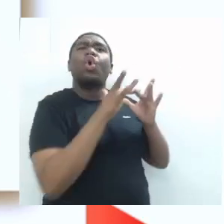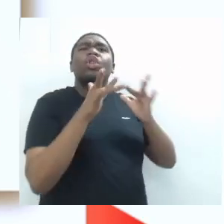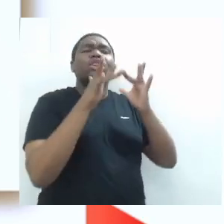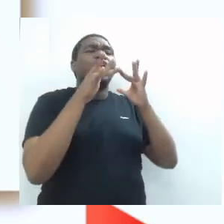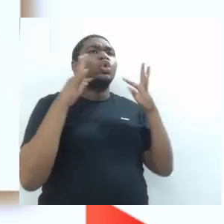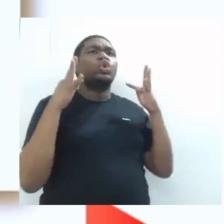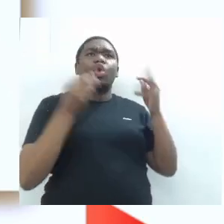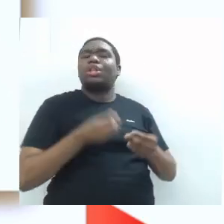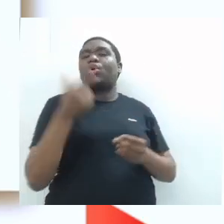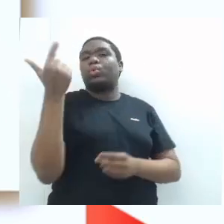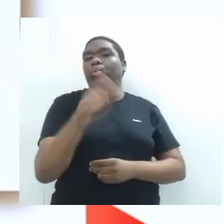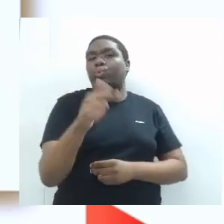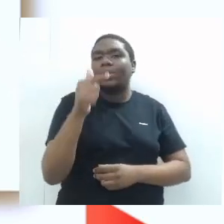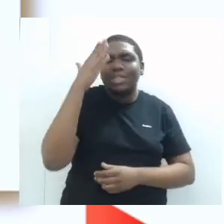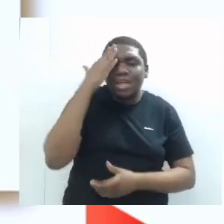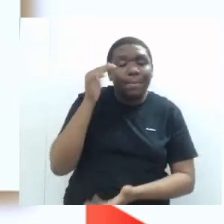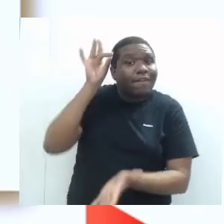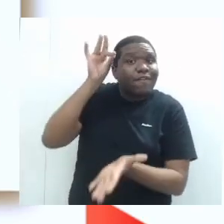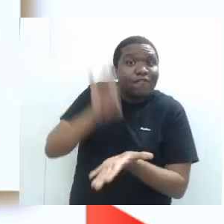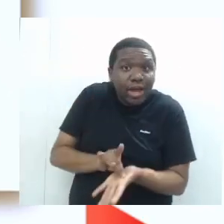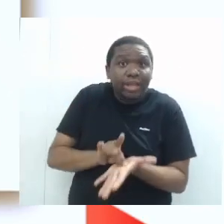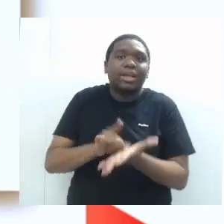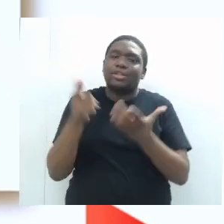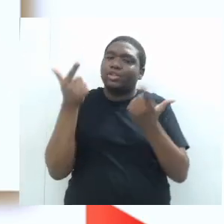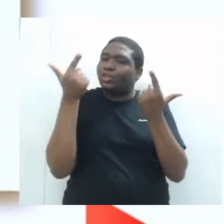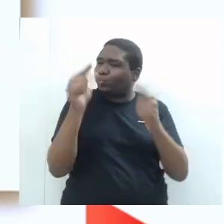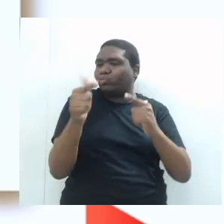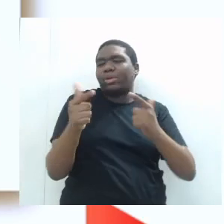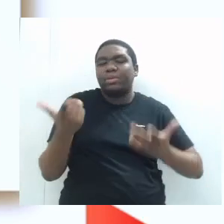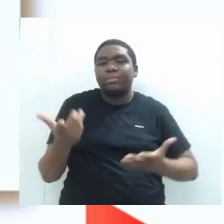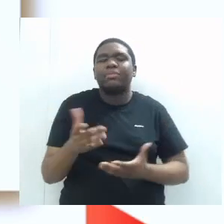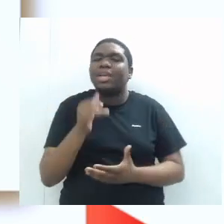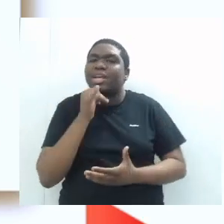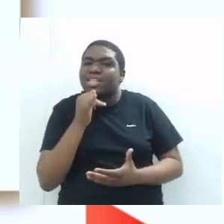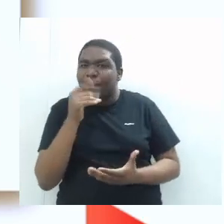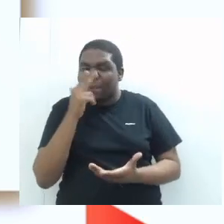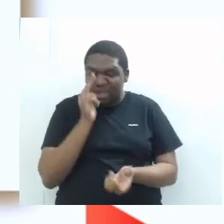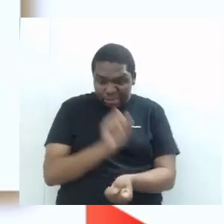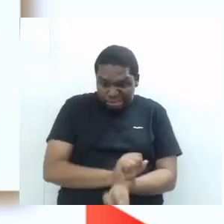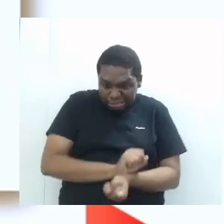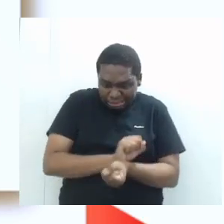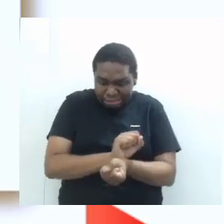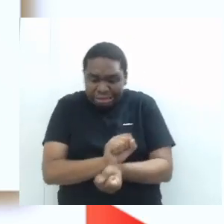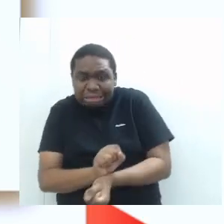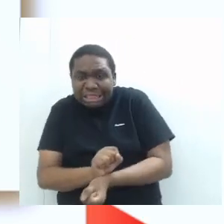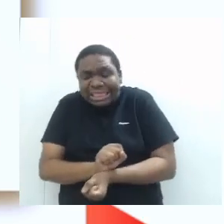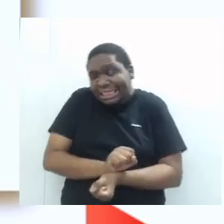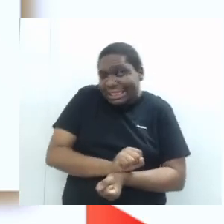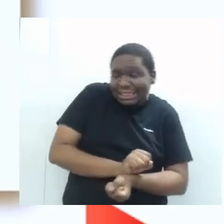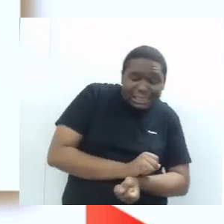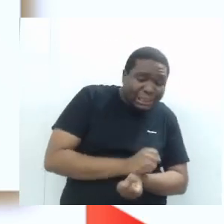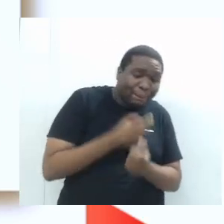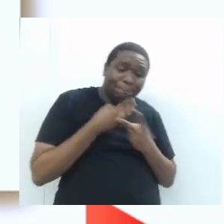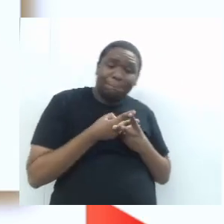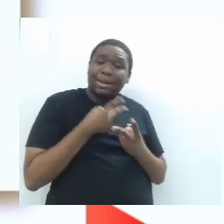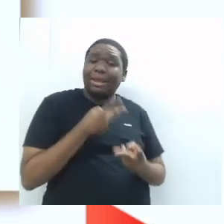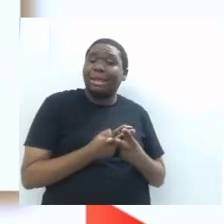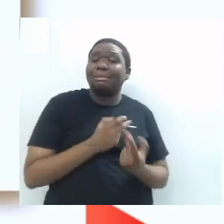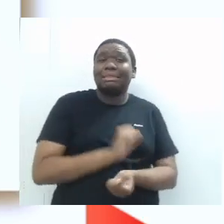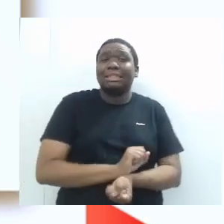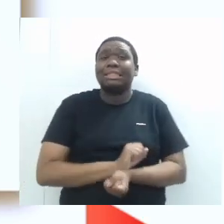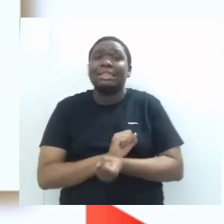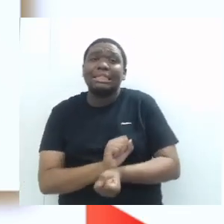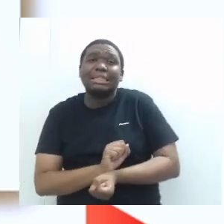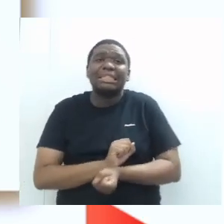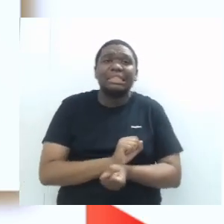a verdade, com a realidade. O que são os grilhões e as correntes que estão amarrando os homens,